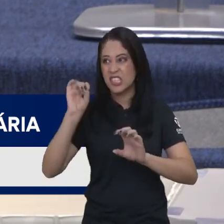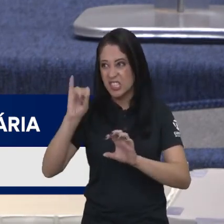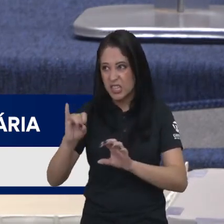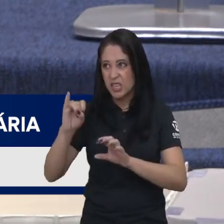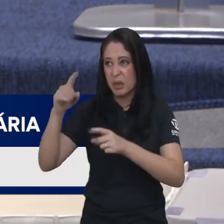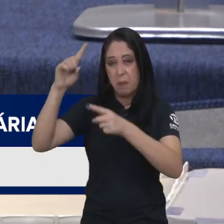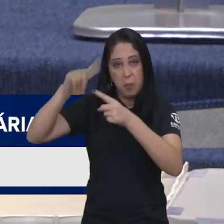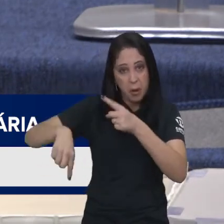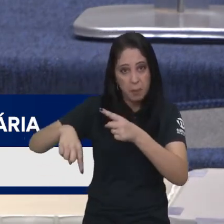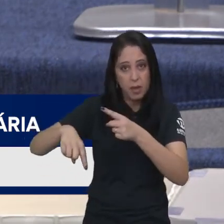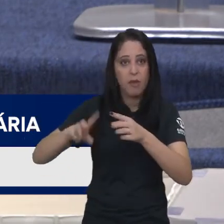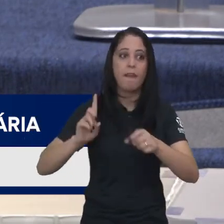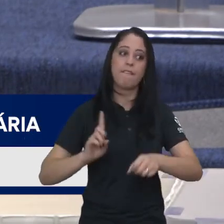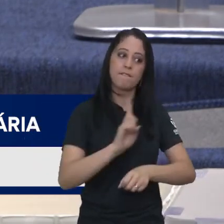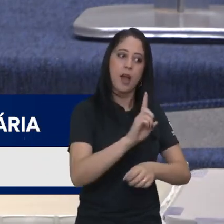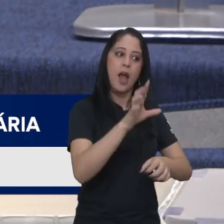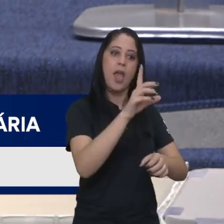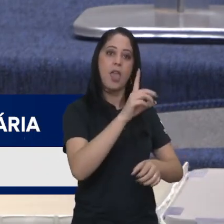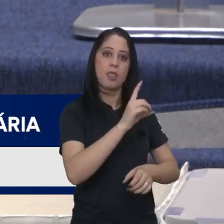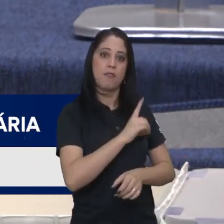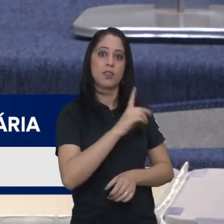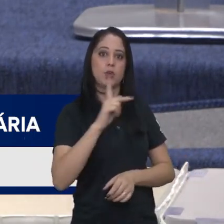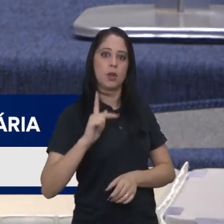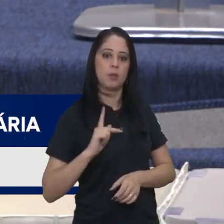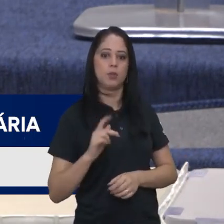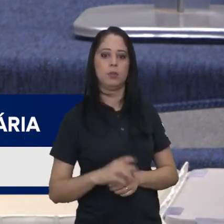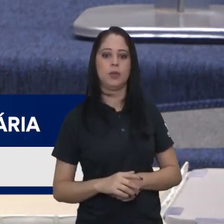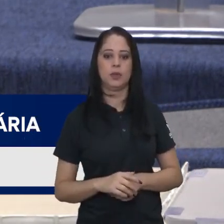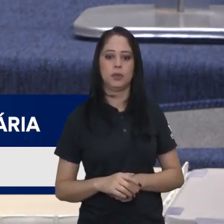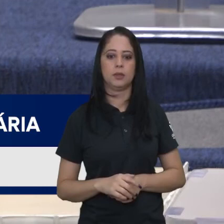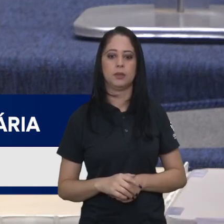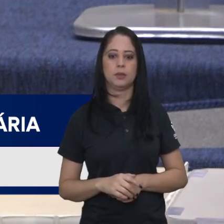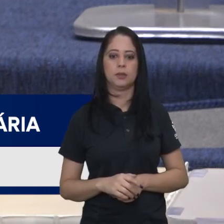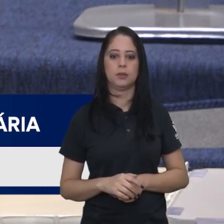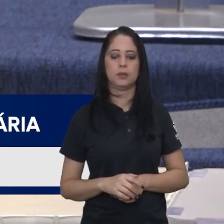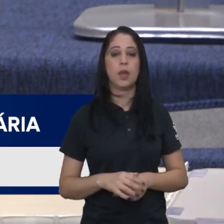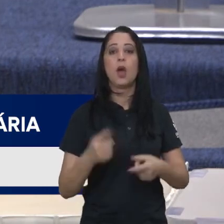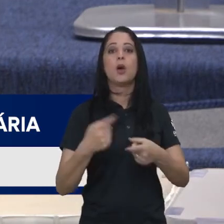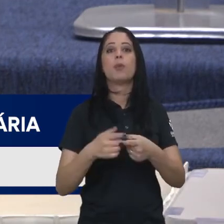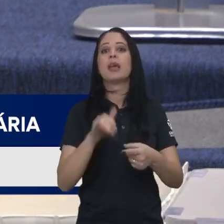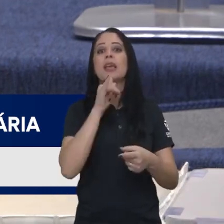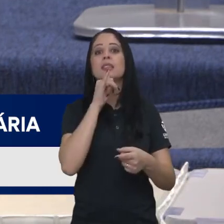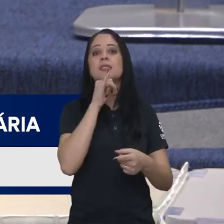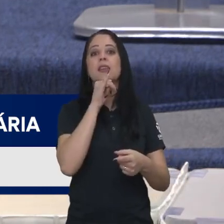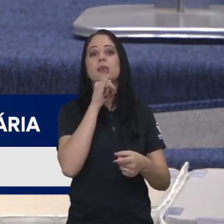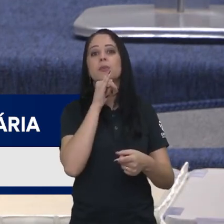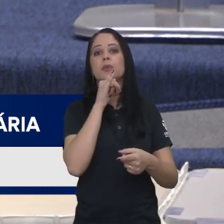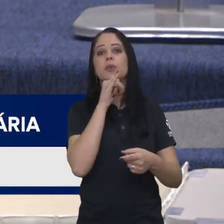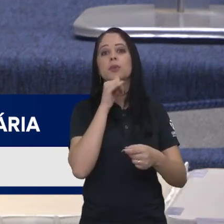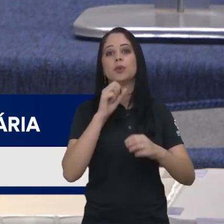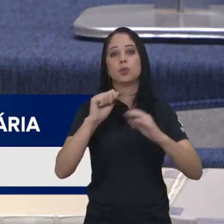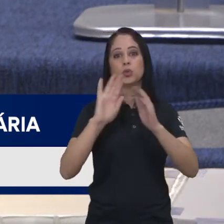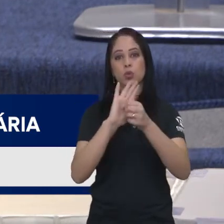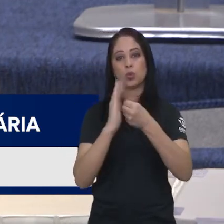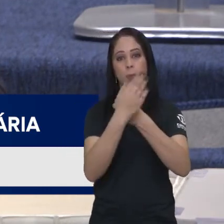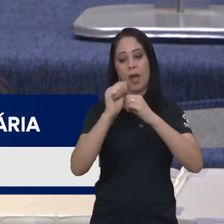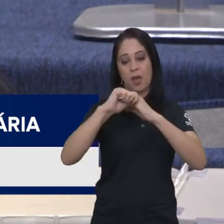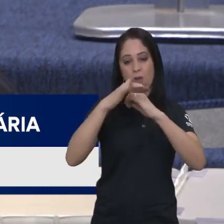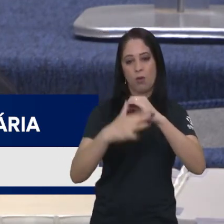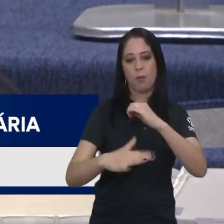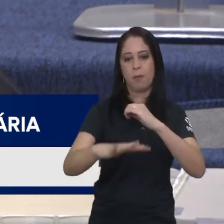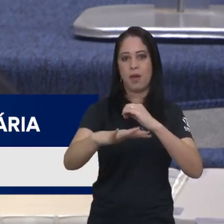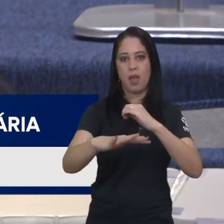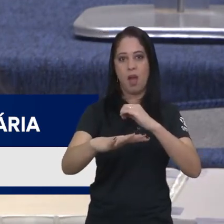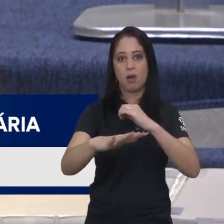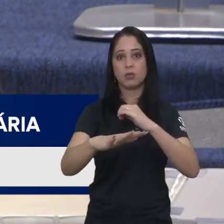judicial de construção. Eu estou falando isso porque a gente conseguiu construir no próprio banhado, tem ordem judicial para construir no banhado,